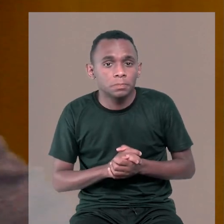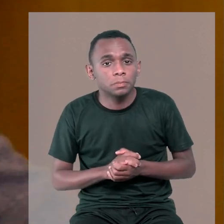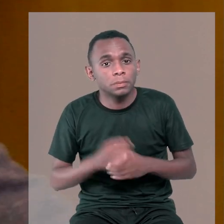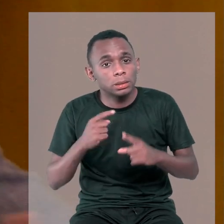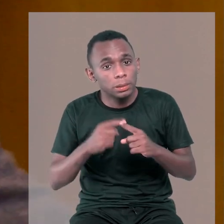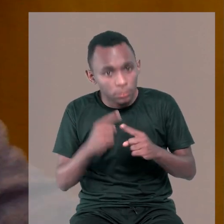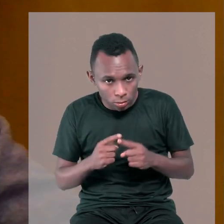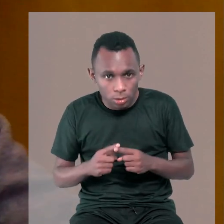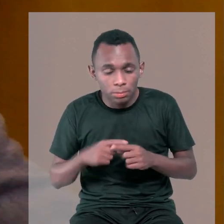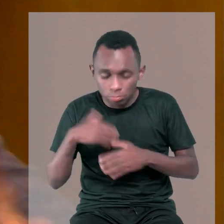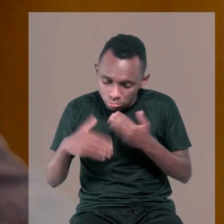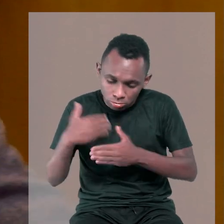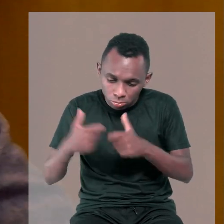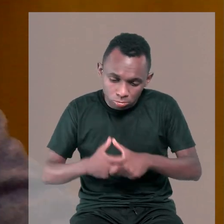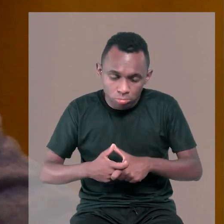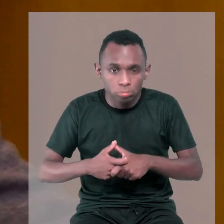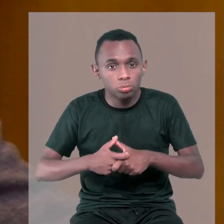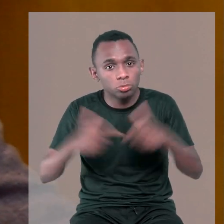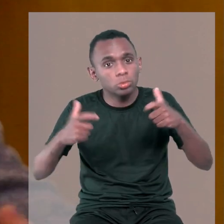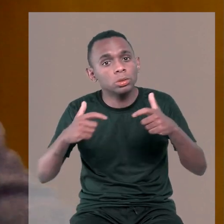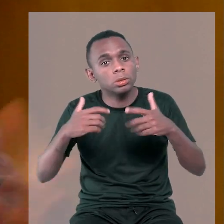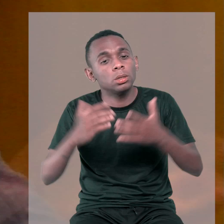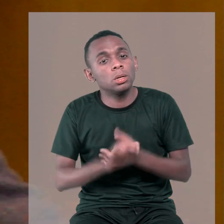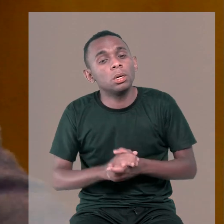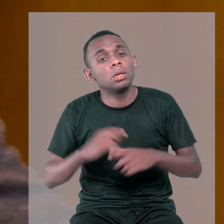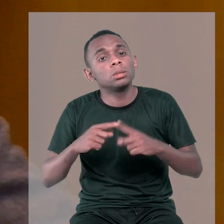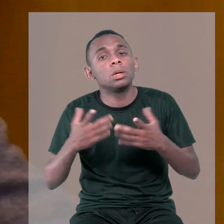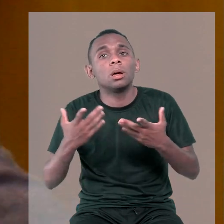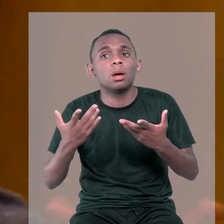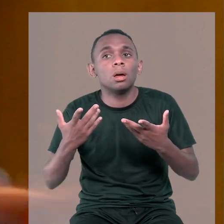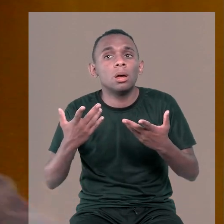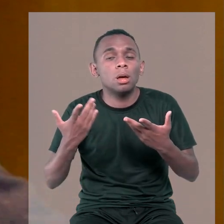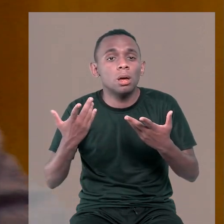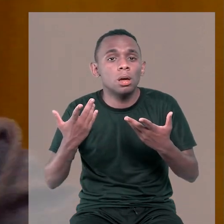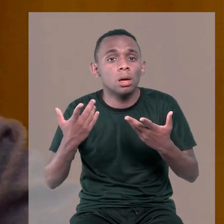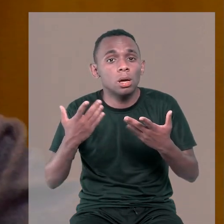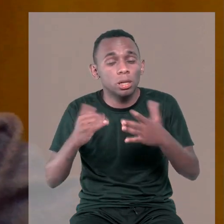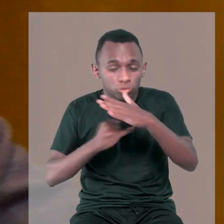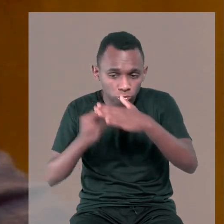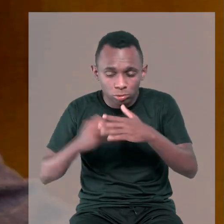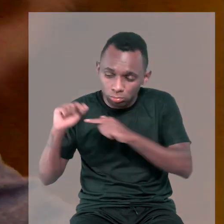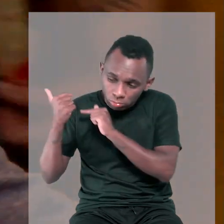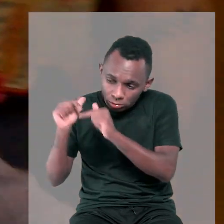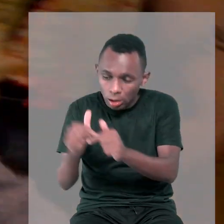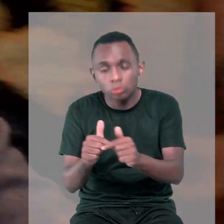coisa, né, na segunda década aí do milênio, né? Então, eu queria que você trouxesse a reflexão um pouco mais para a